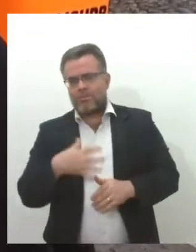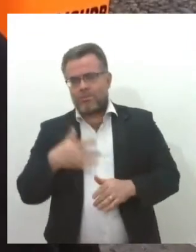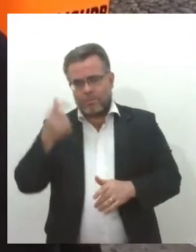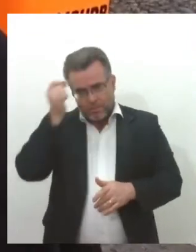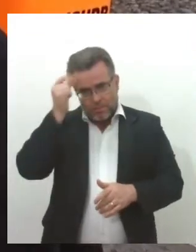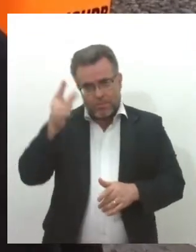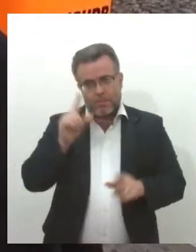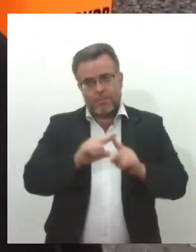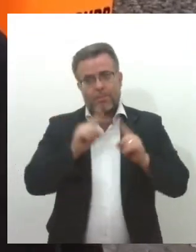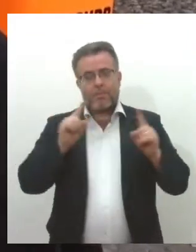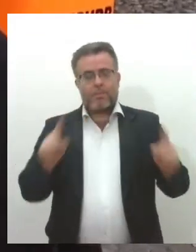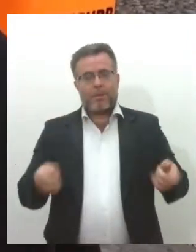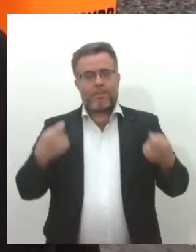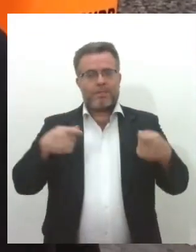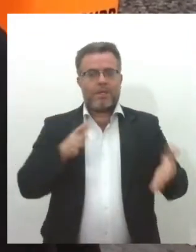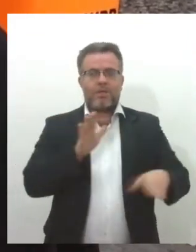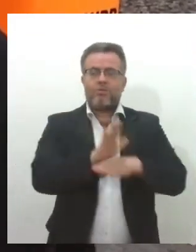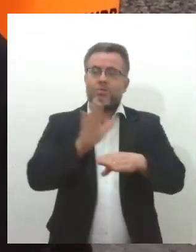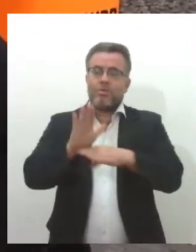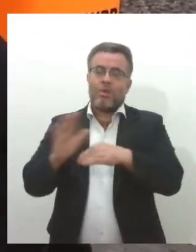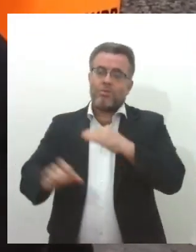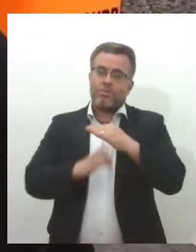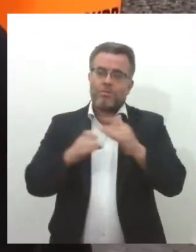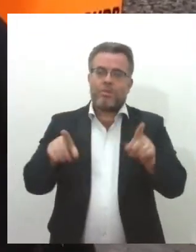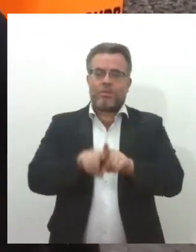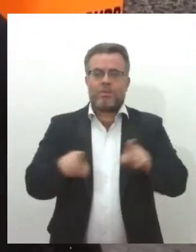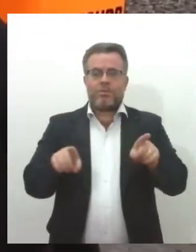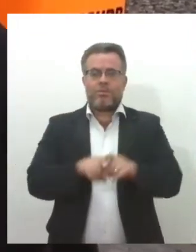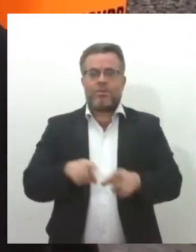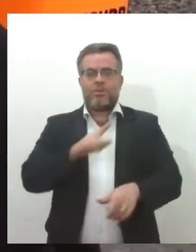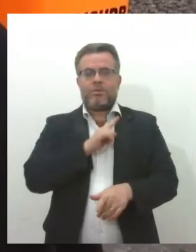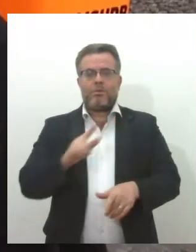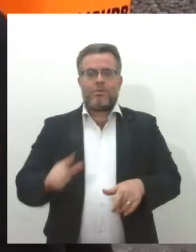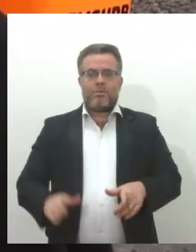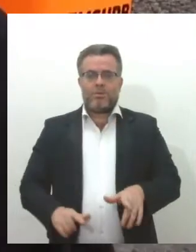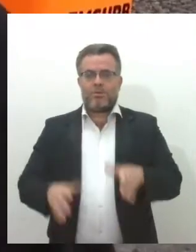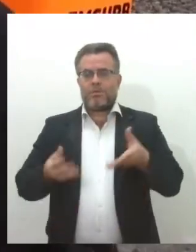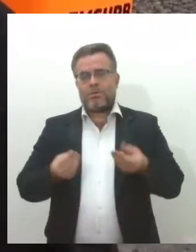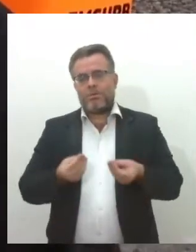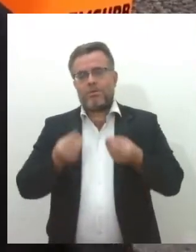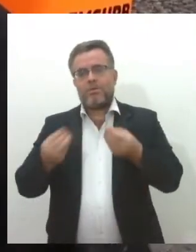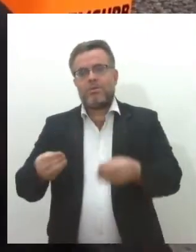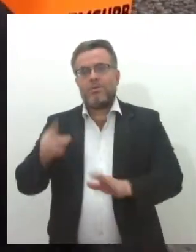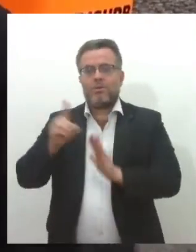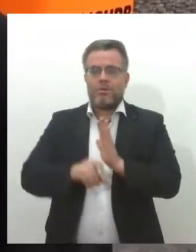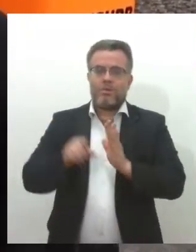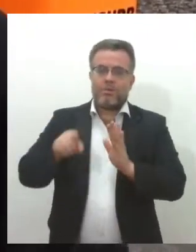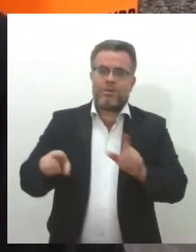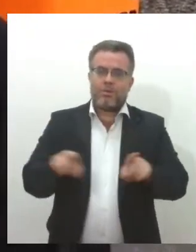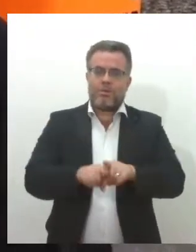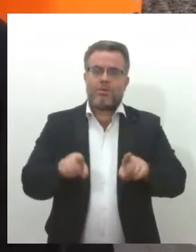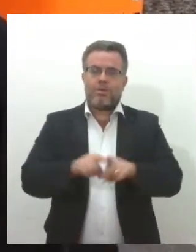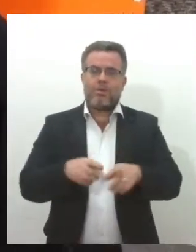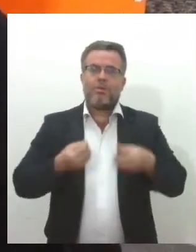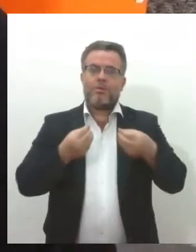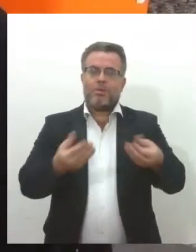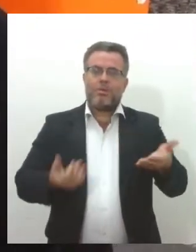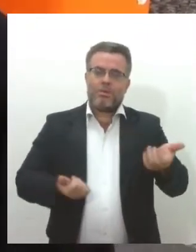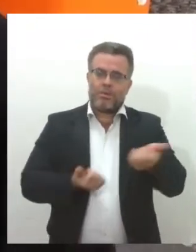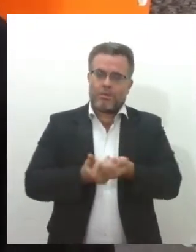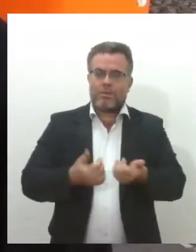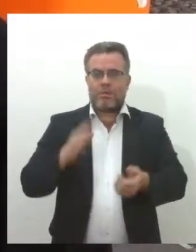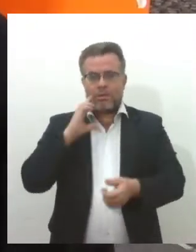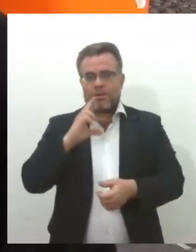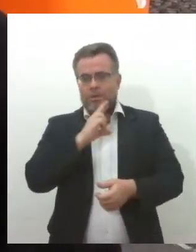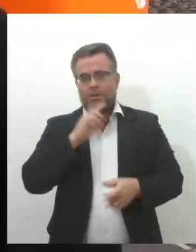porém deveria ser algo que o governo não só colocaria como lei Mas teremos também daria apoio ao restaurante